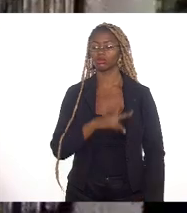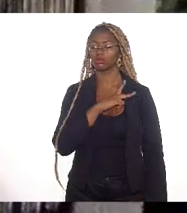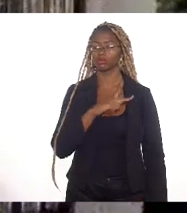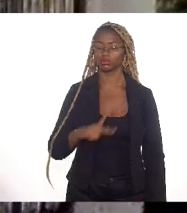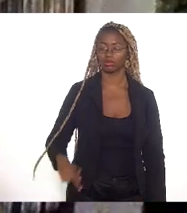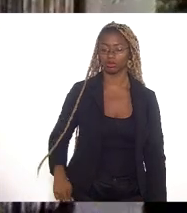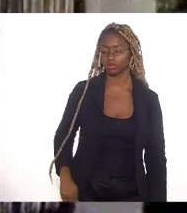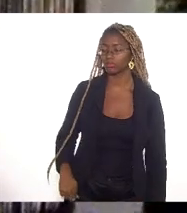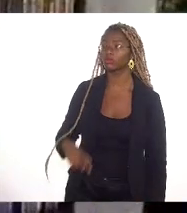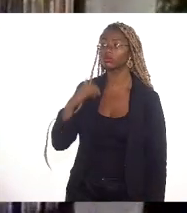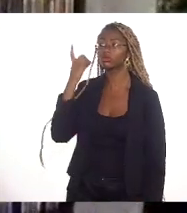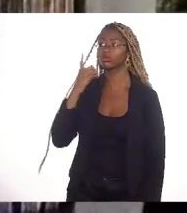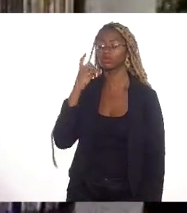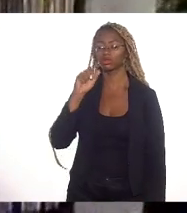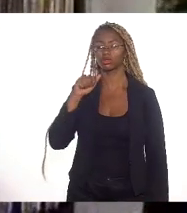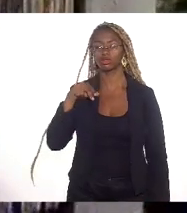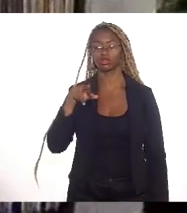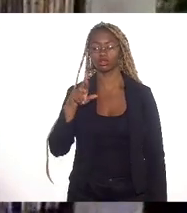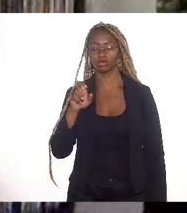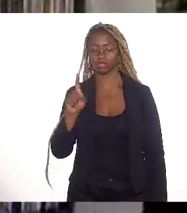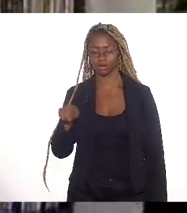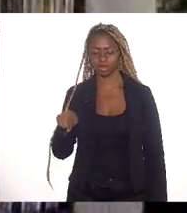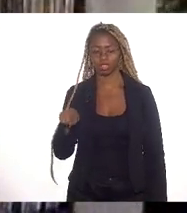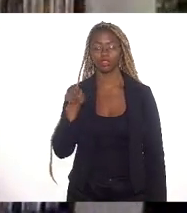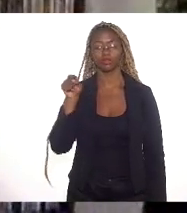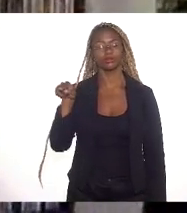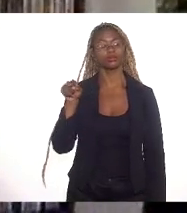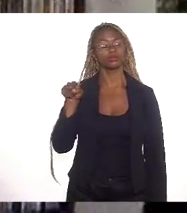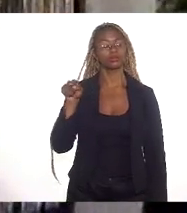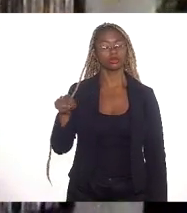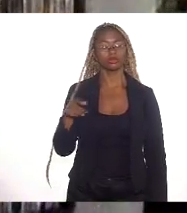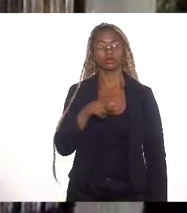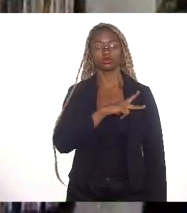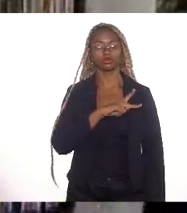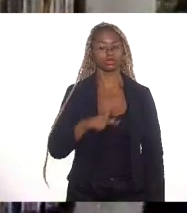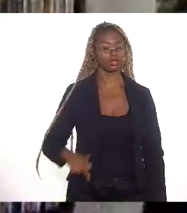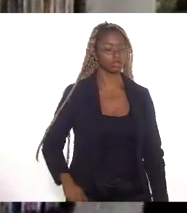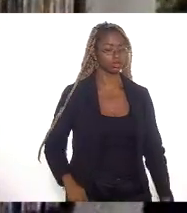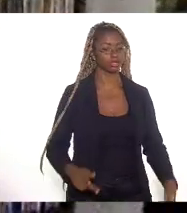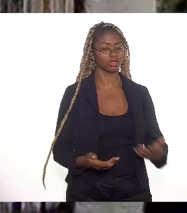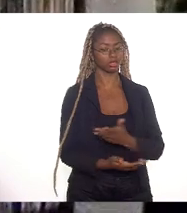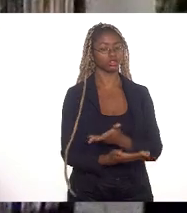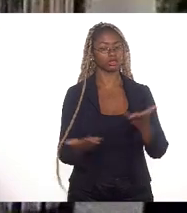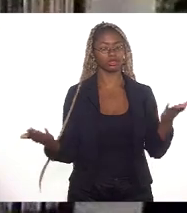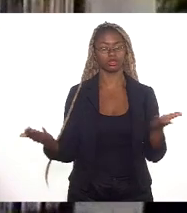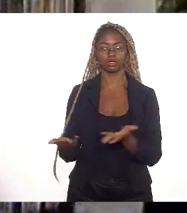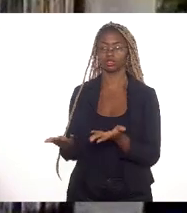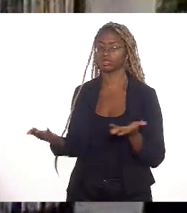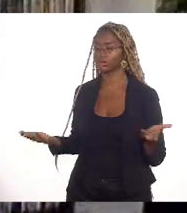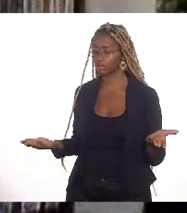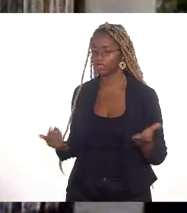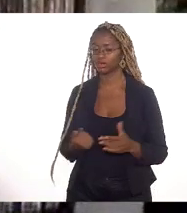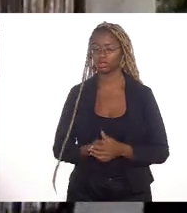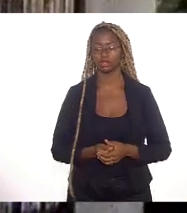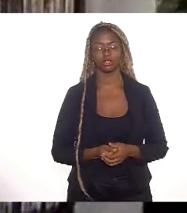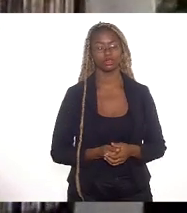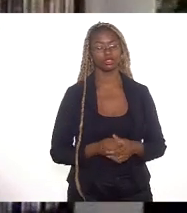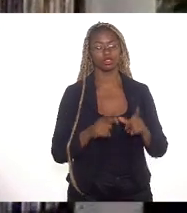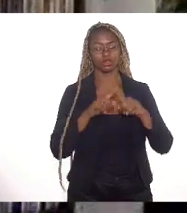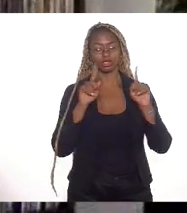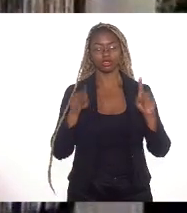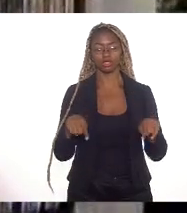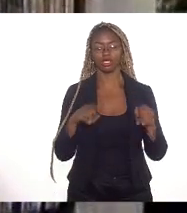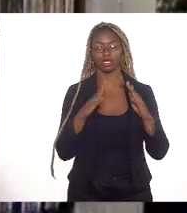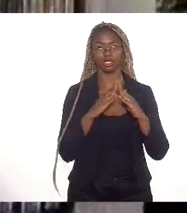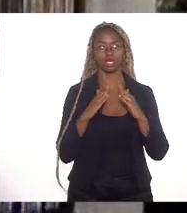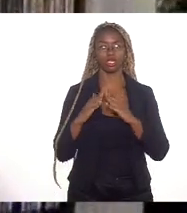nobre deputado André Ceciliano, senhoras presidentes presentes, senhores presidentes presentes, funcionários da casa,